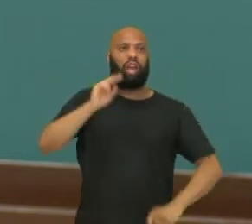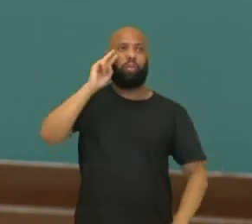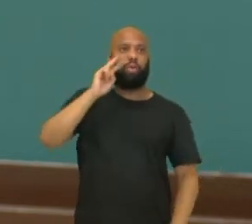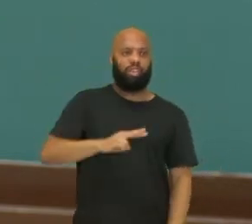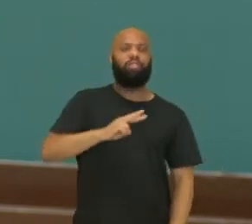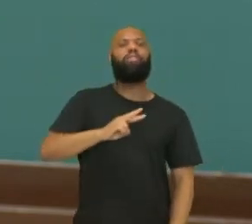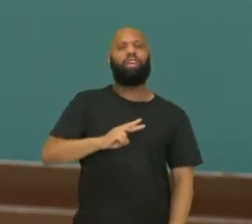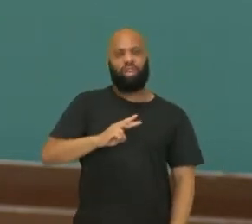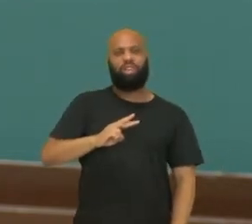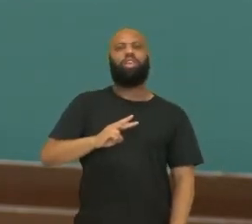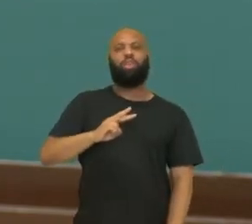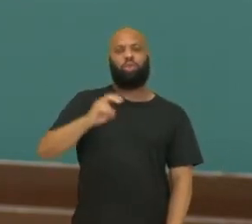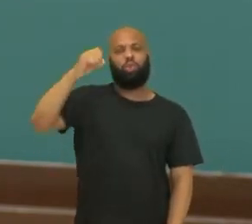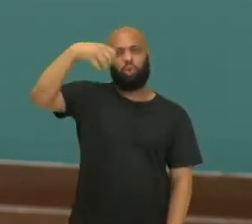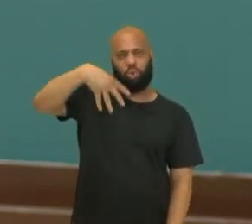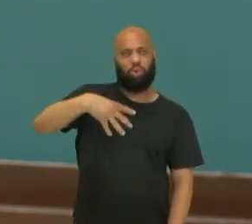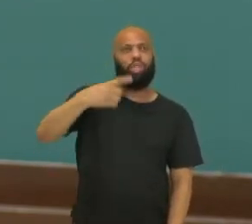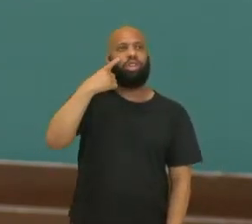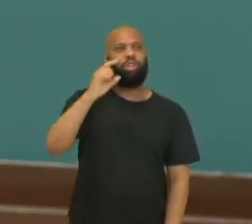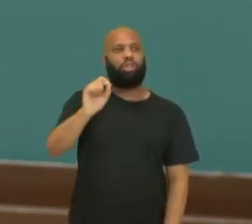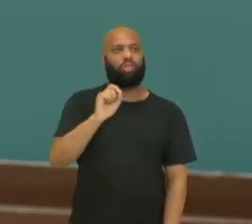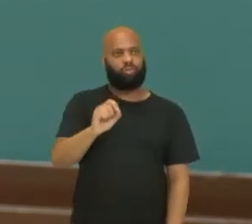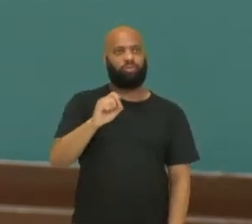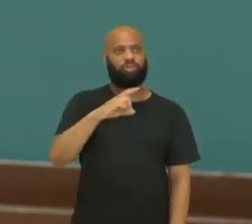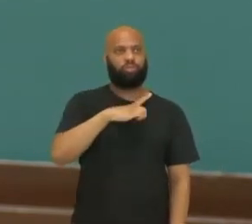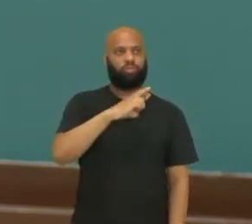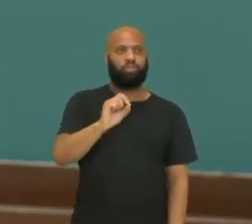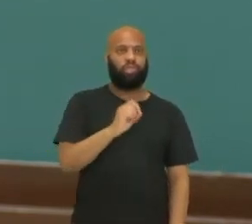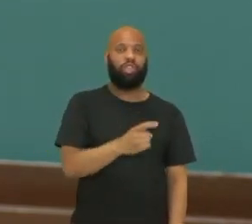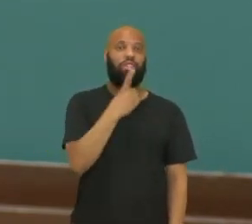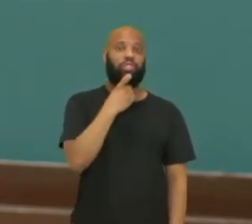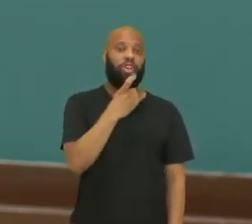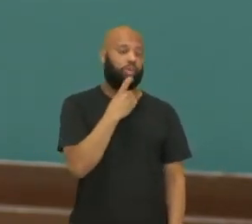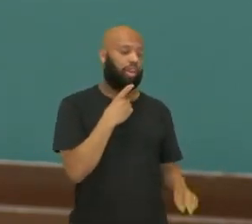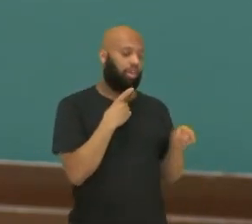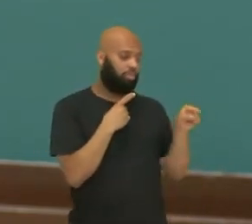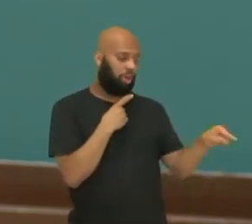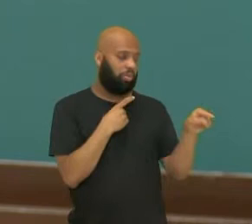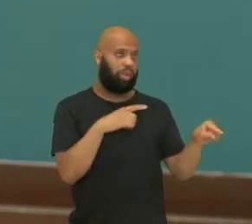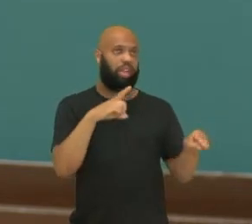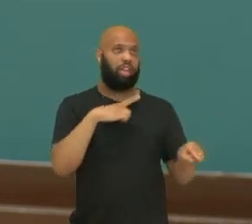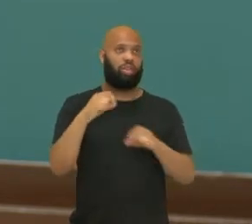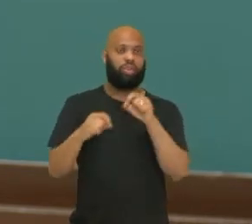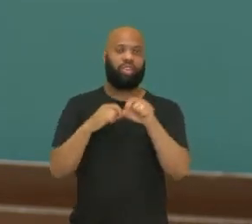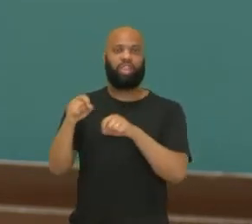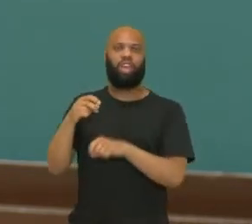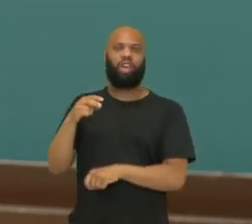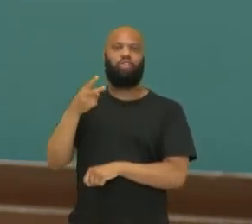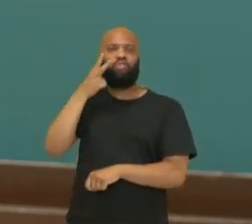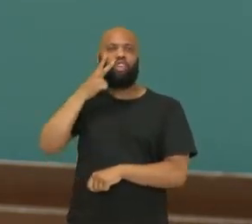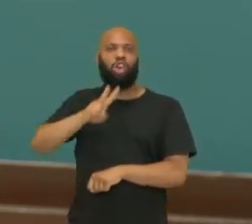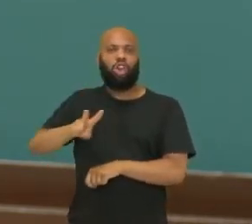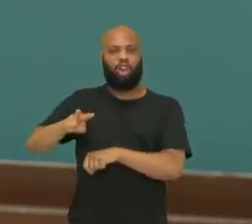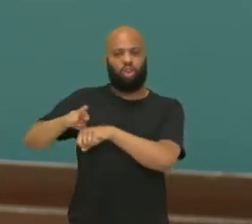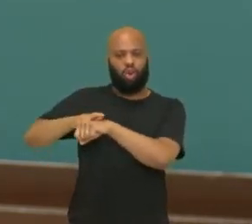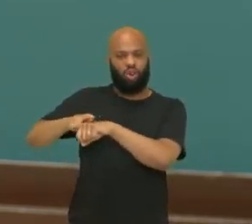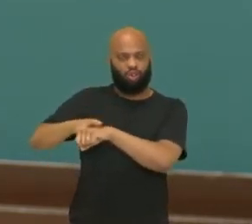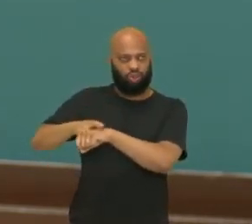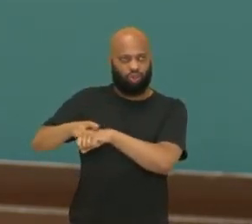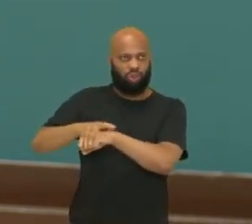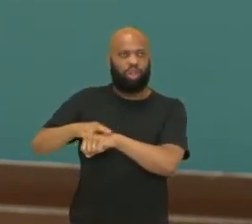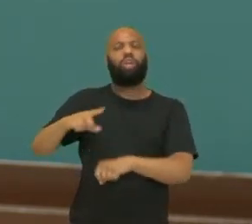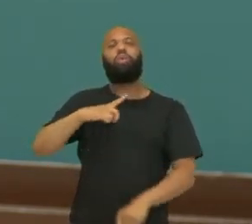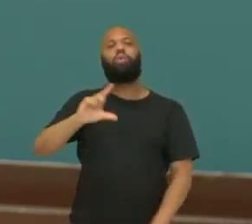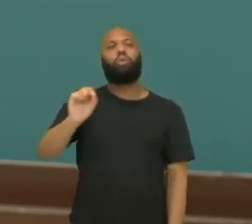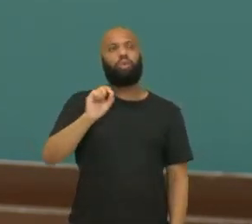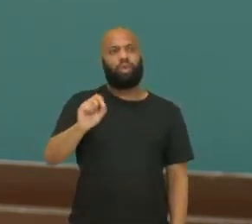aqui. Repare bem, pessoal, você tem o vermelho no extremo, você tem o violeta. Do vermelho até o